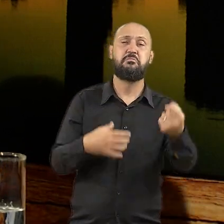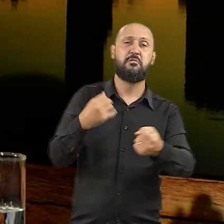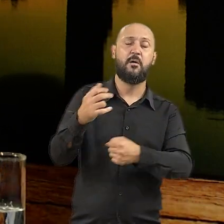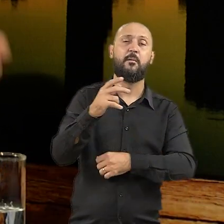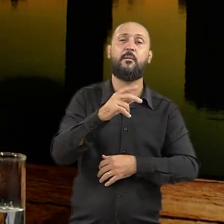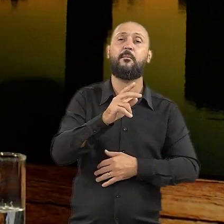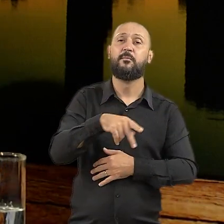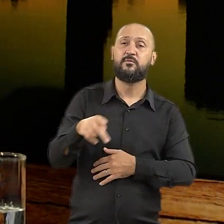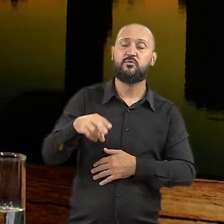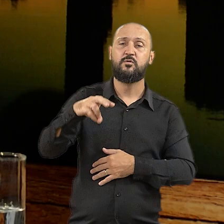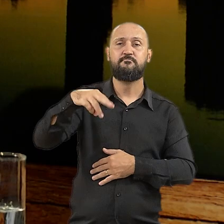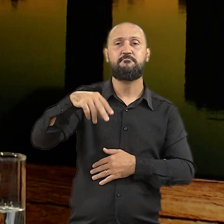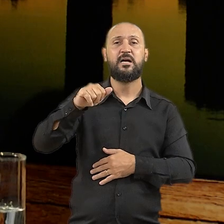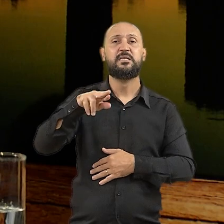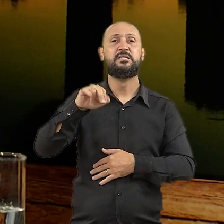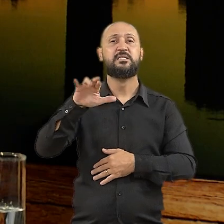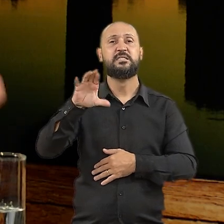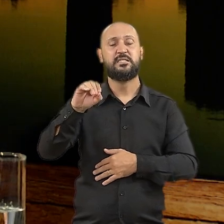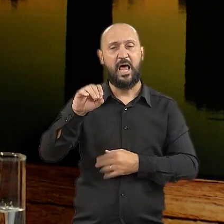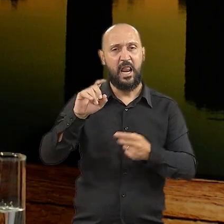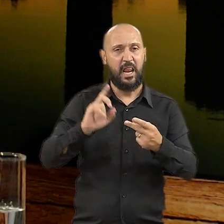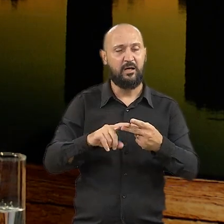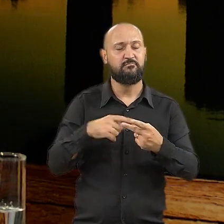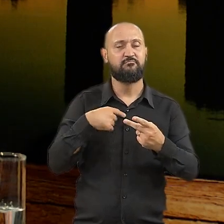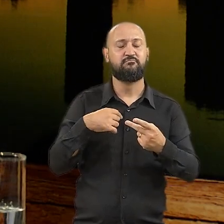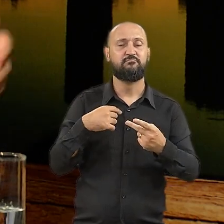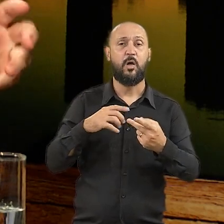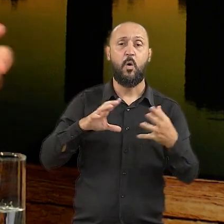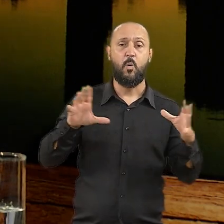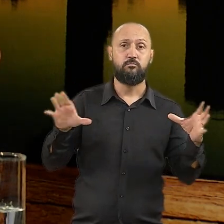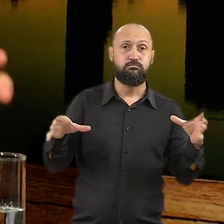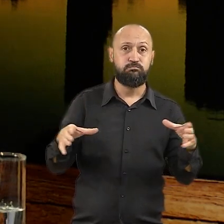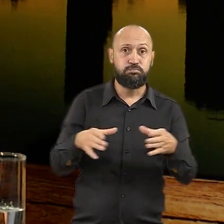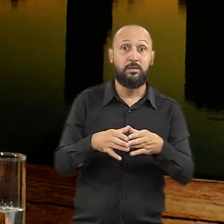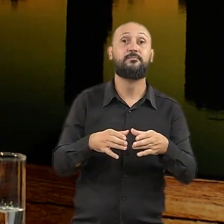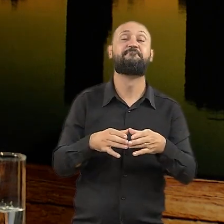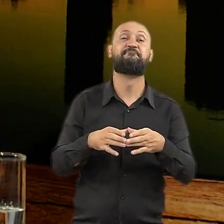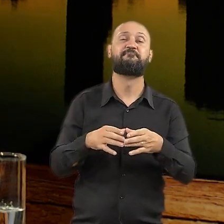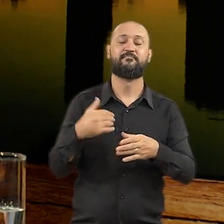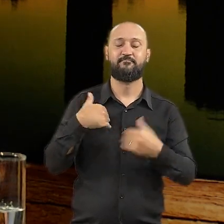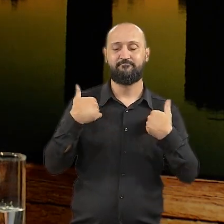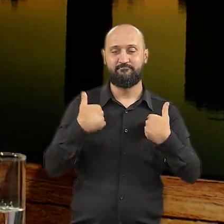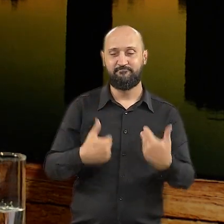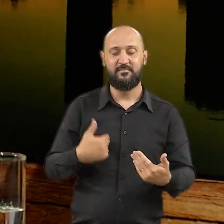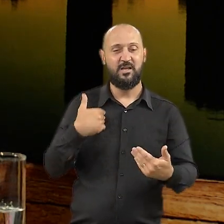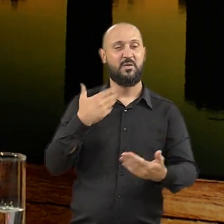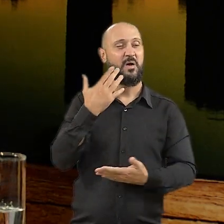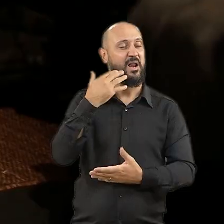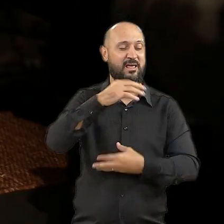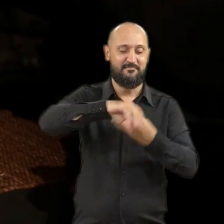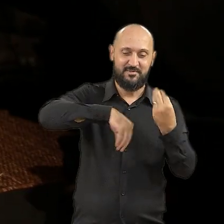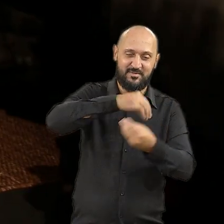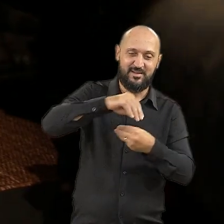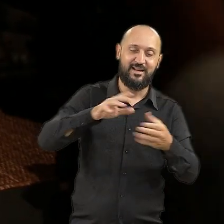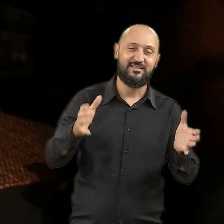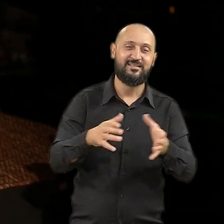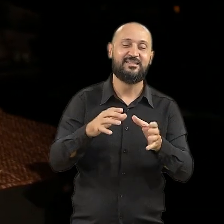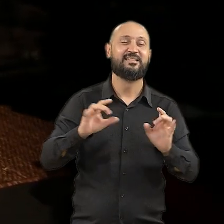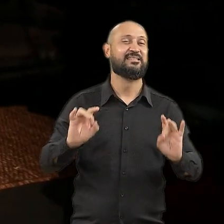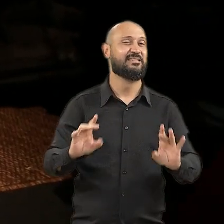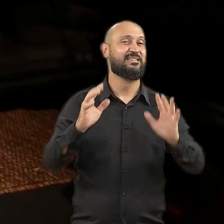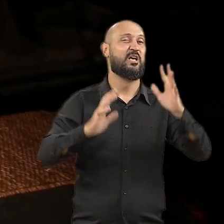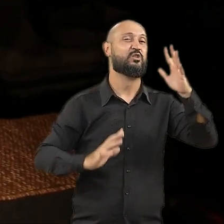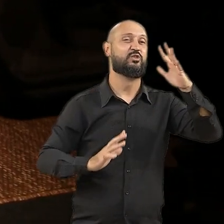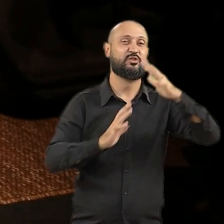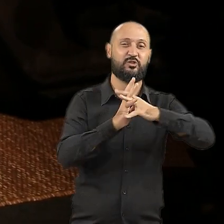O professor Marcelo, que foi também. Então virou um grupo assim. E eu, né, perdido ali no meio dessas